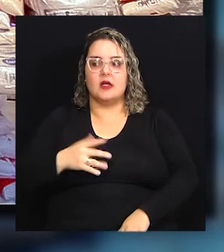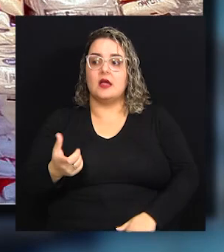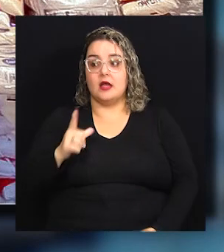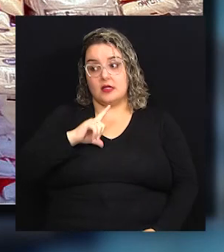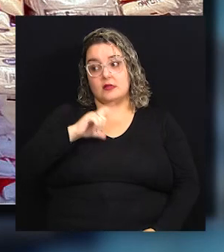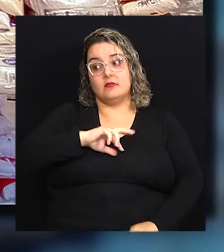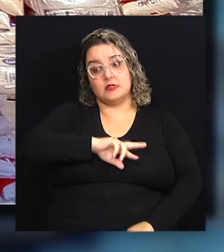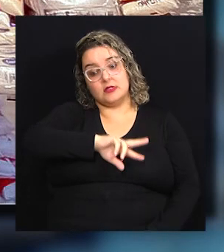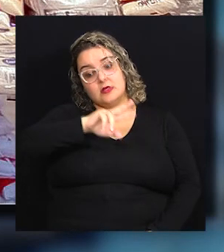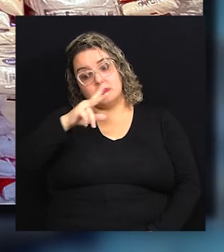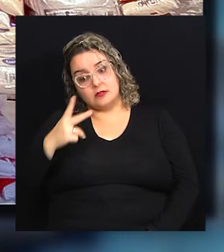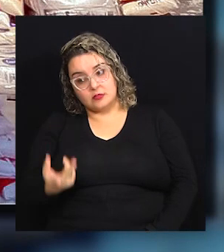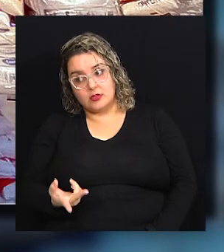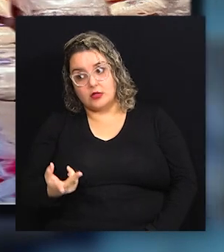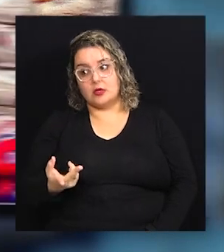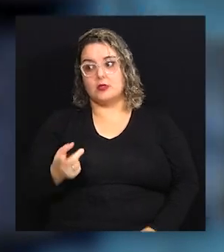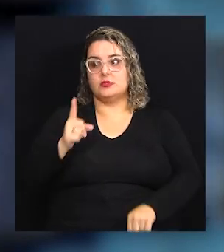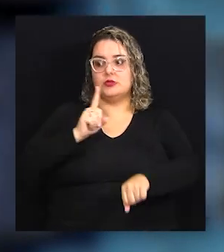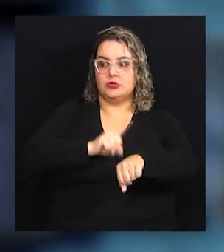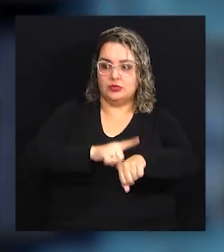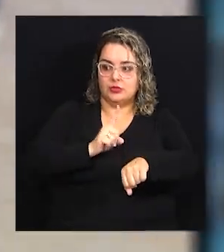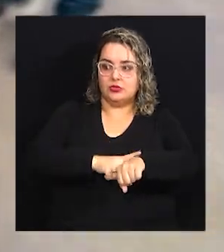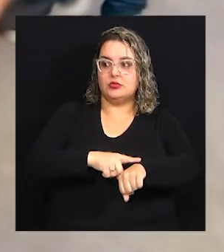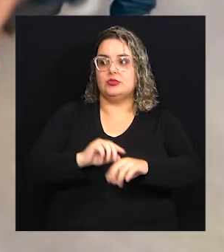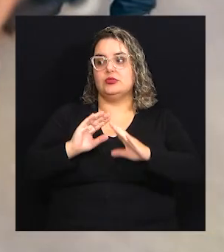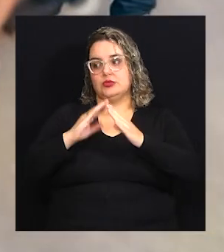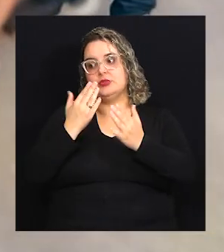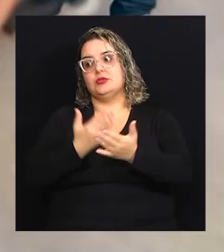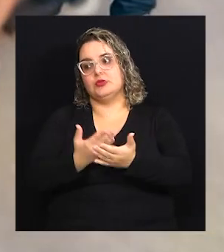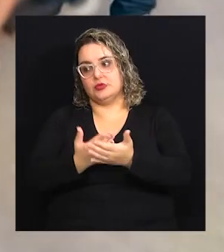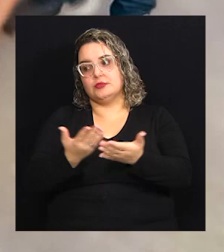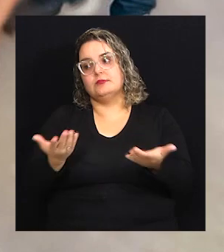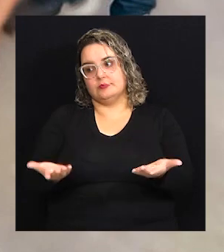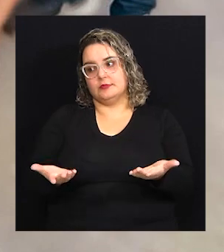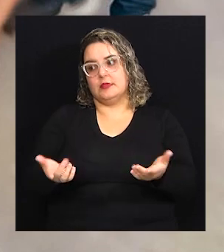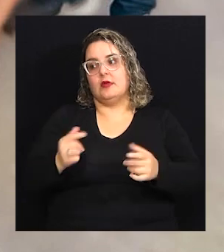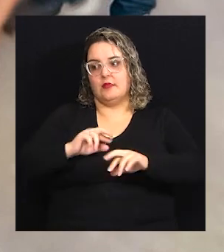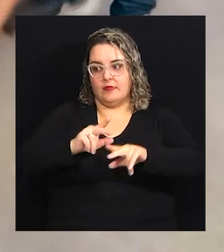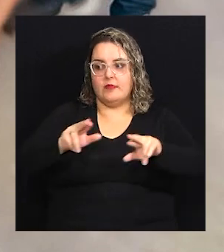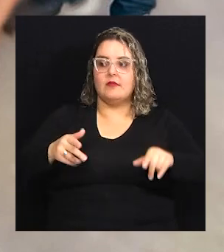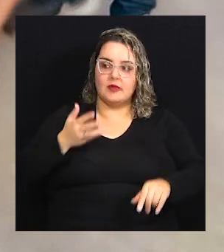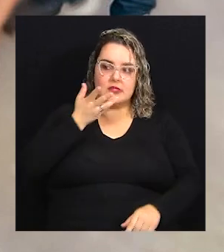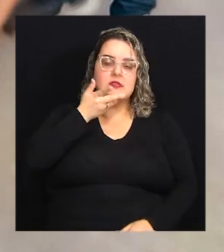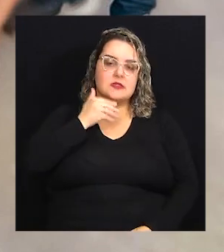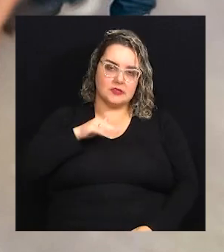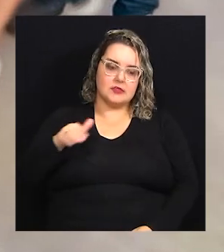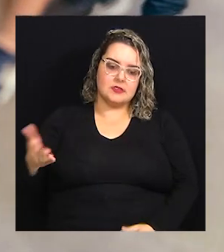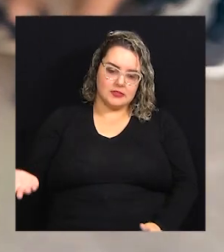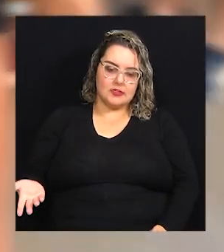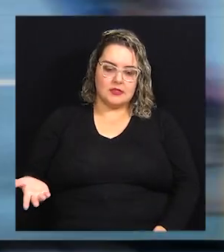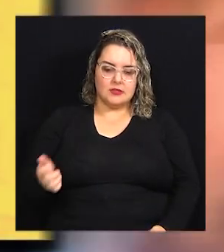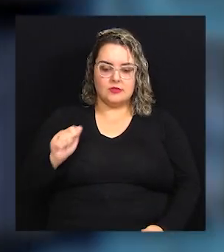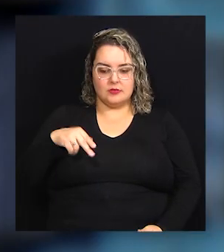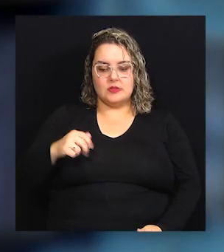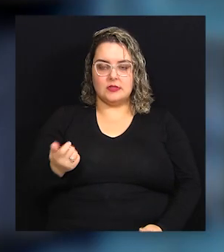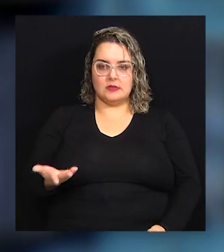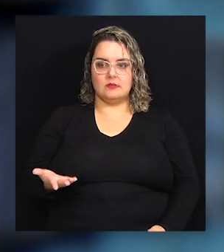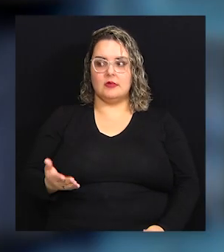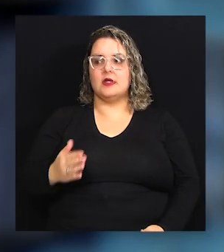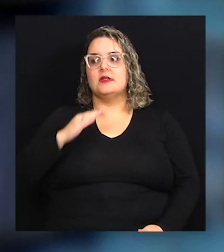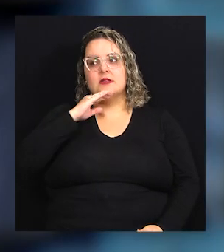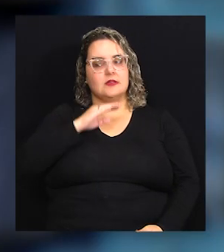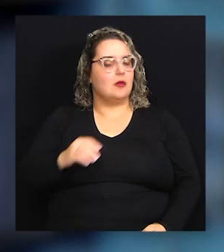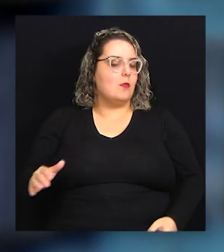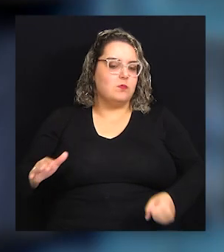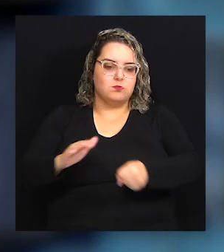com essa troca de horários da escola, então meio que tirou bastante crianças do ano. Mas